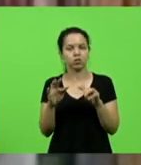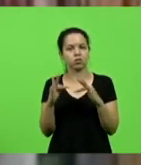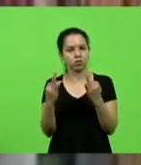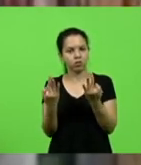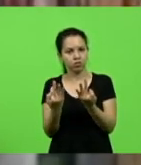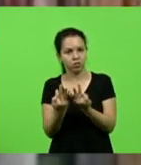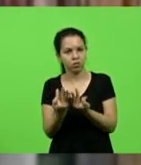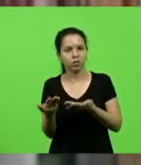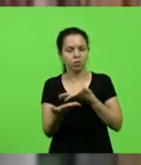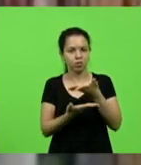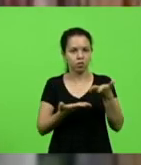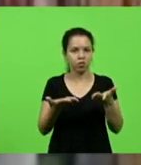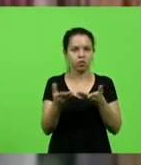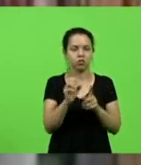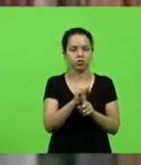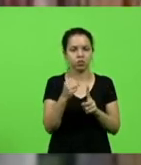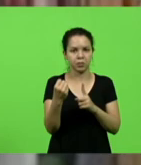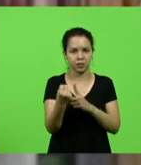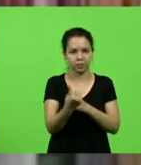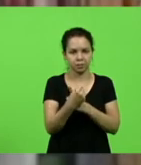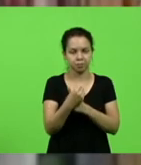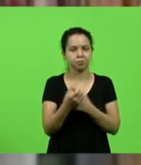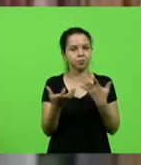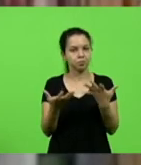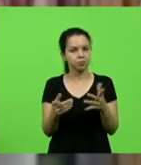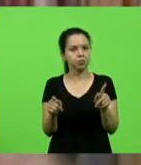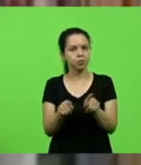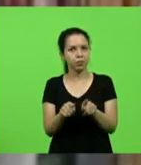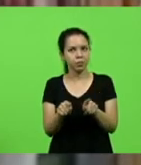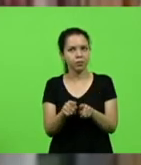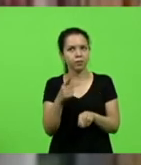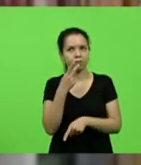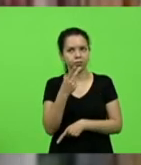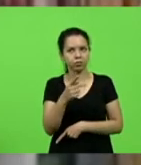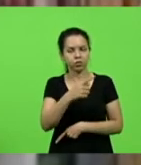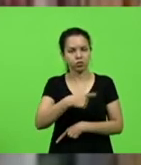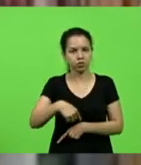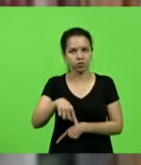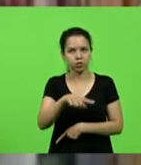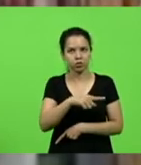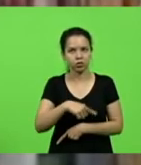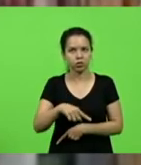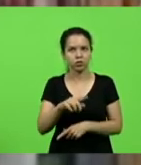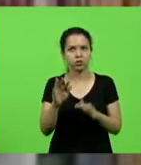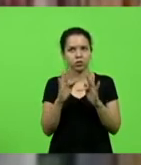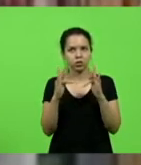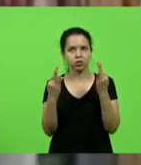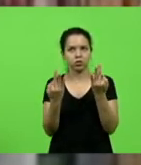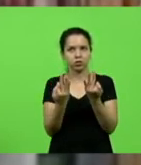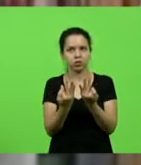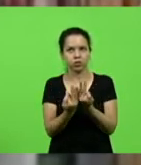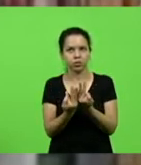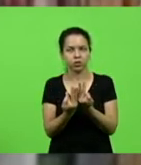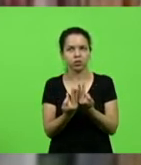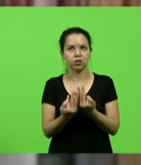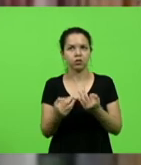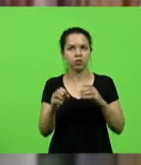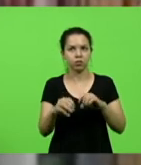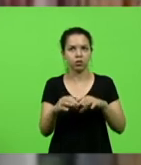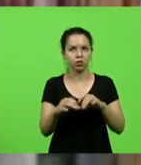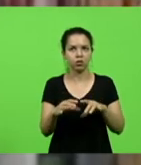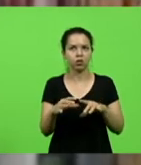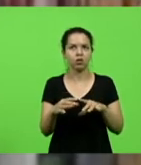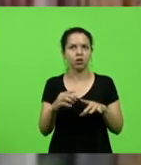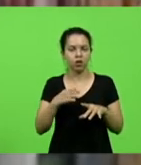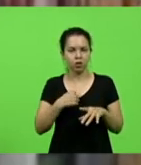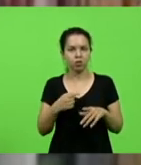sociabilidade. Gostaria de dizer também que nós, como famílias educadoras, e me incluo aqui porque,